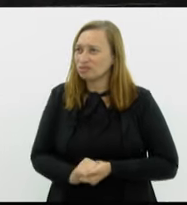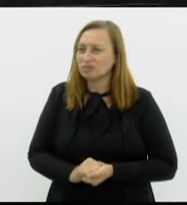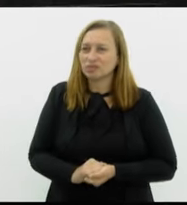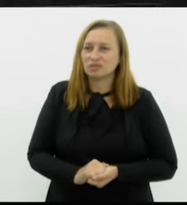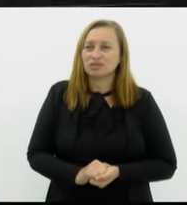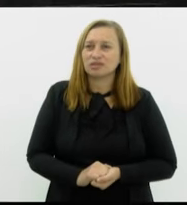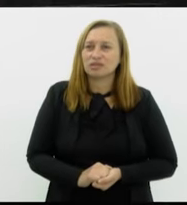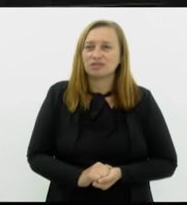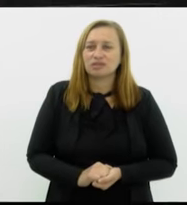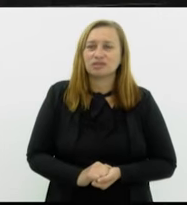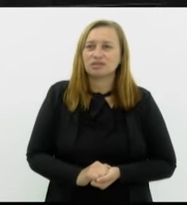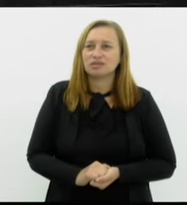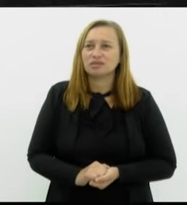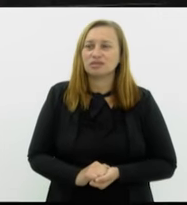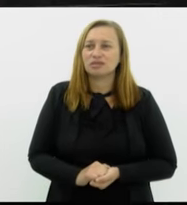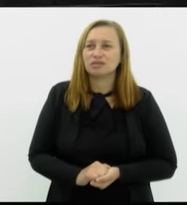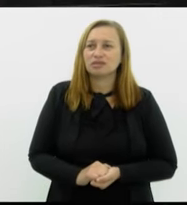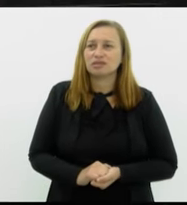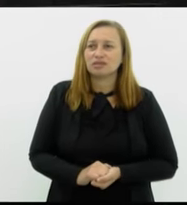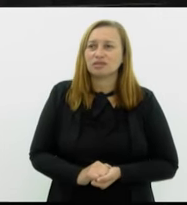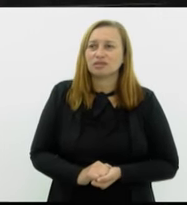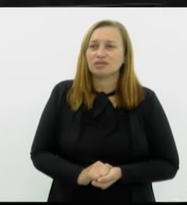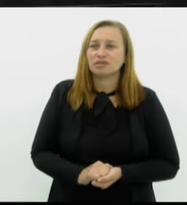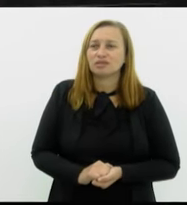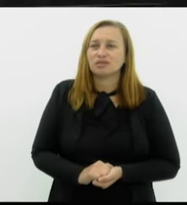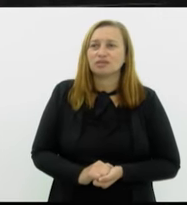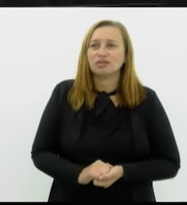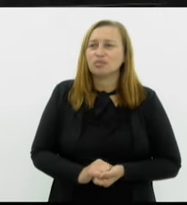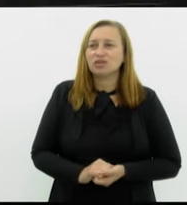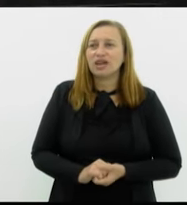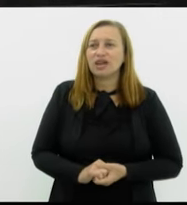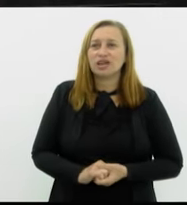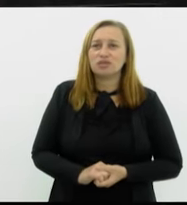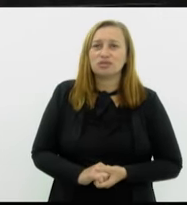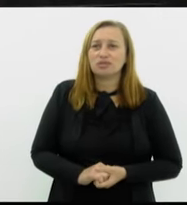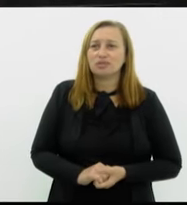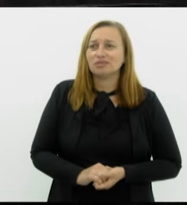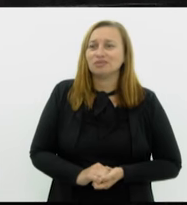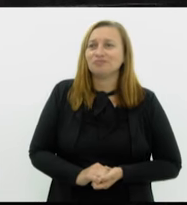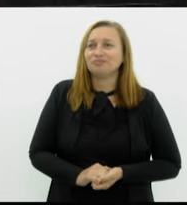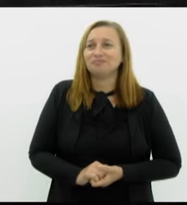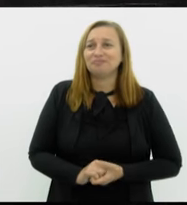tempo, já estou na política desde os idos de